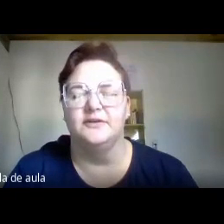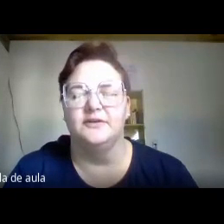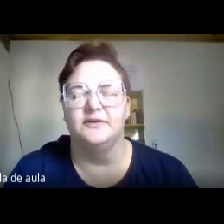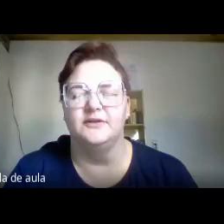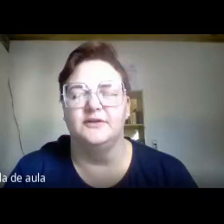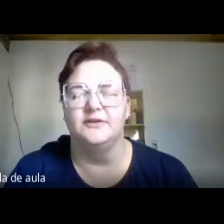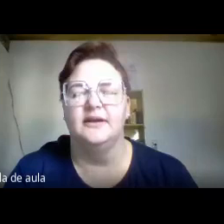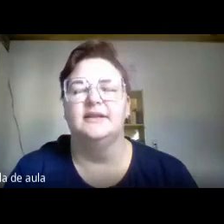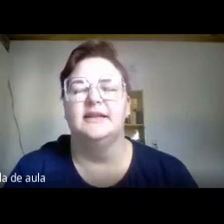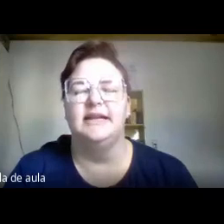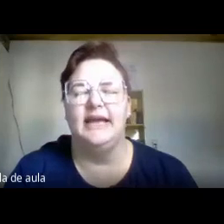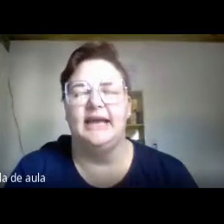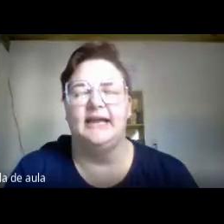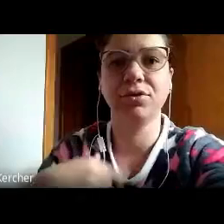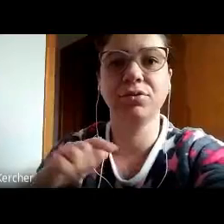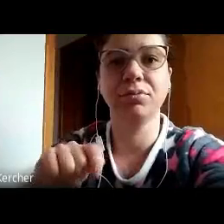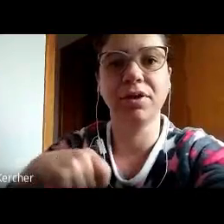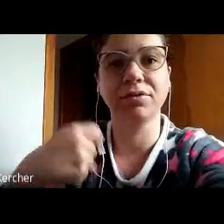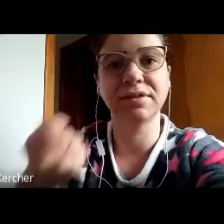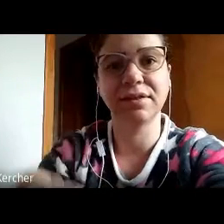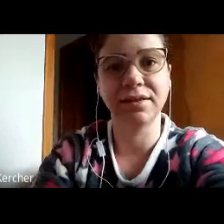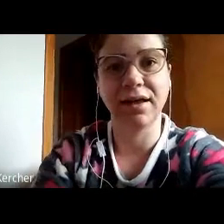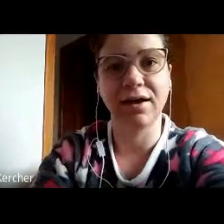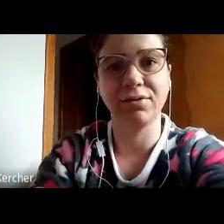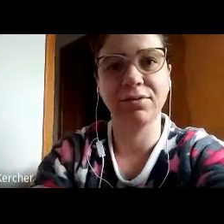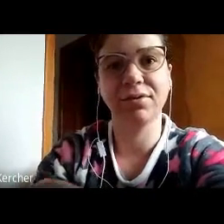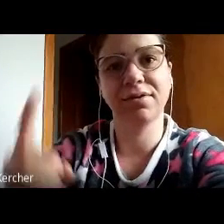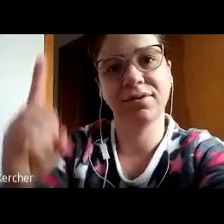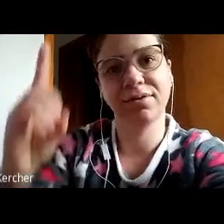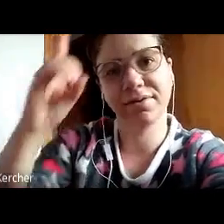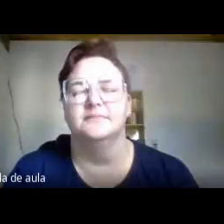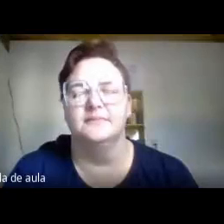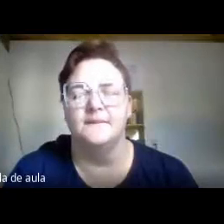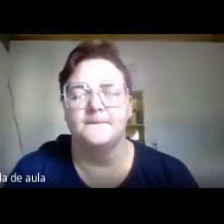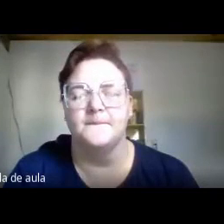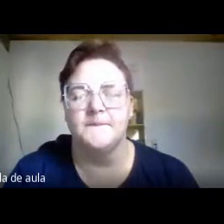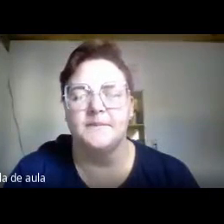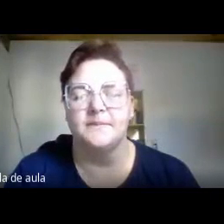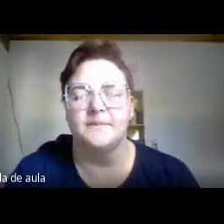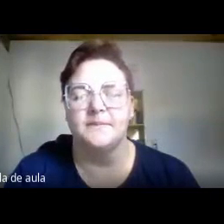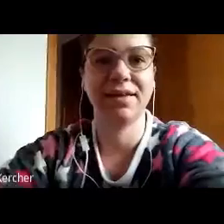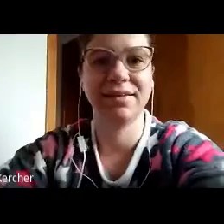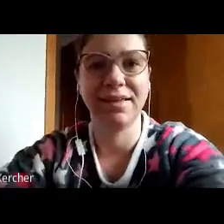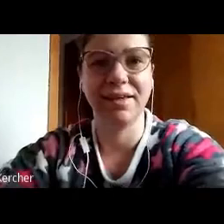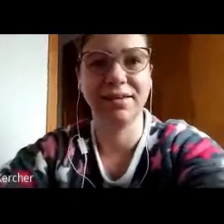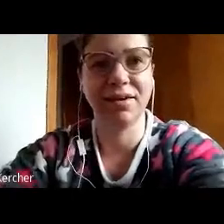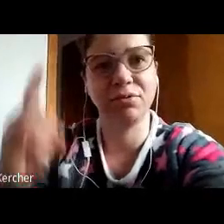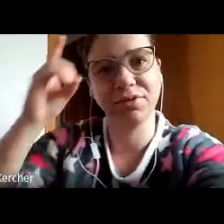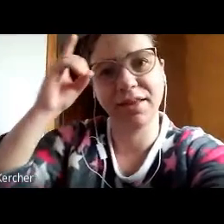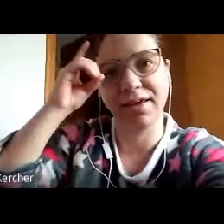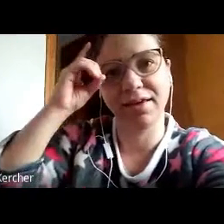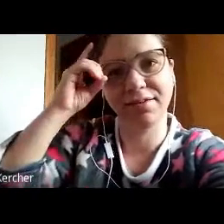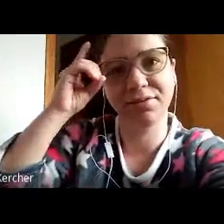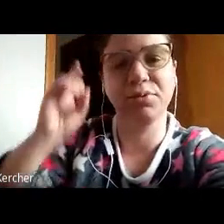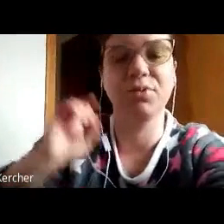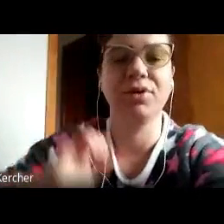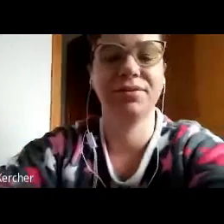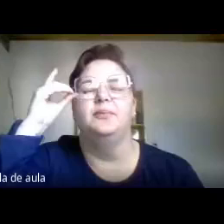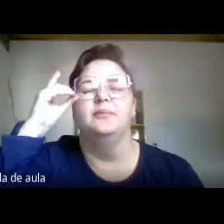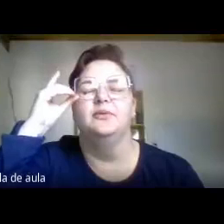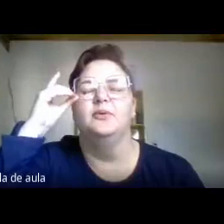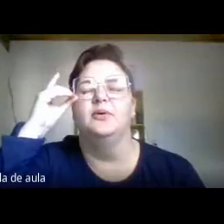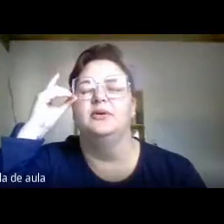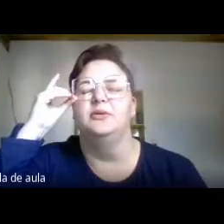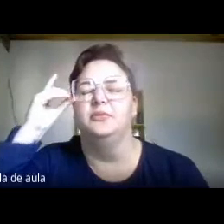Isso, Daniela. e o meu sinal Uhum. é assim, é um D no É um olho.